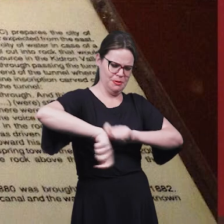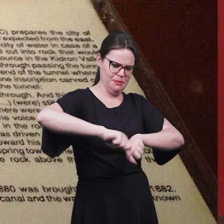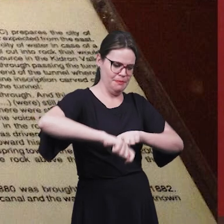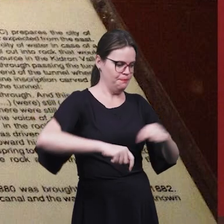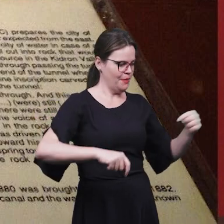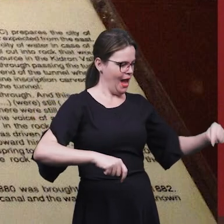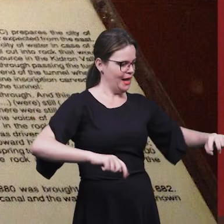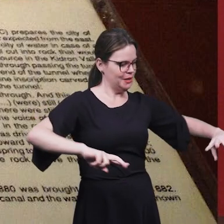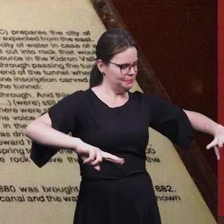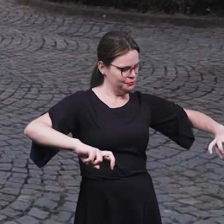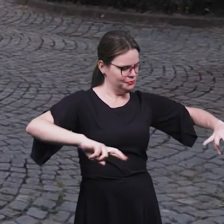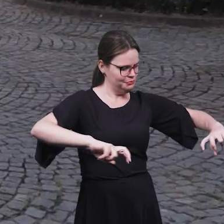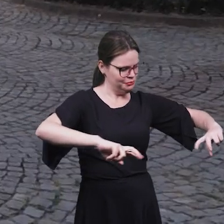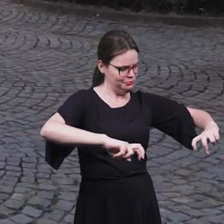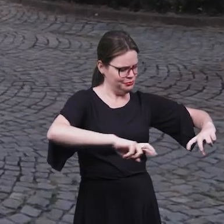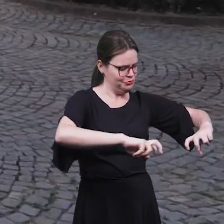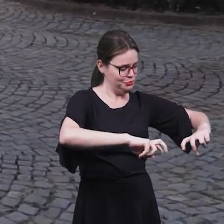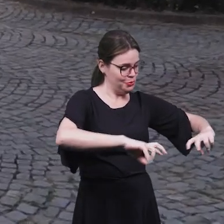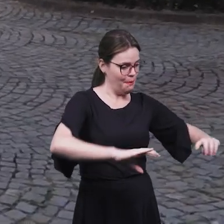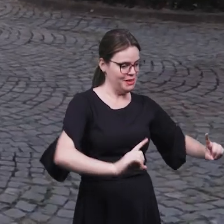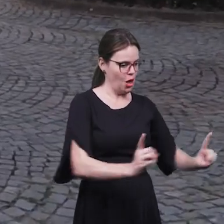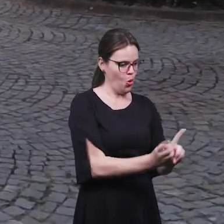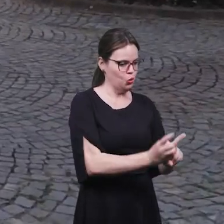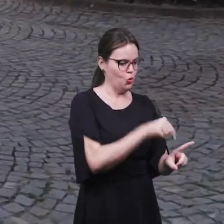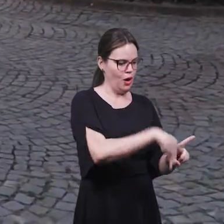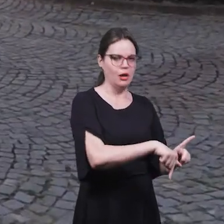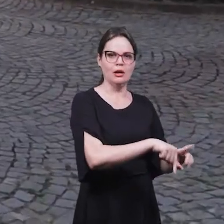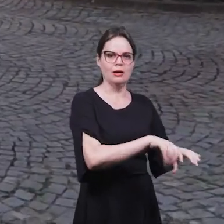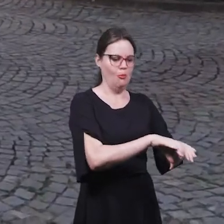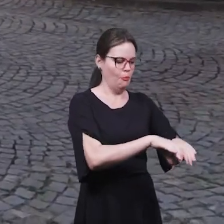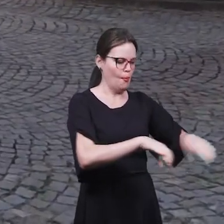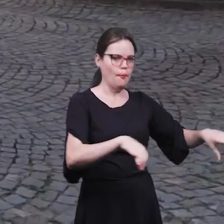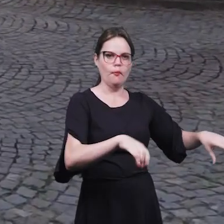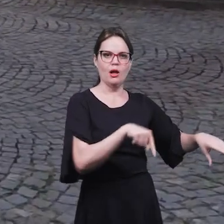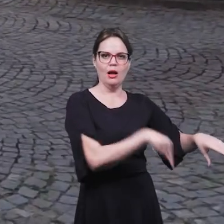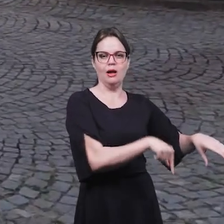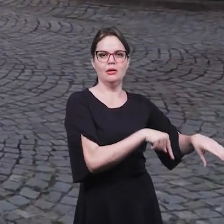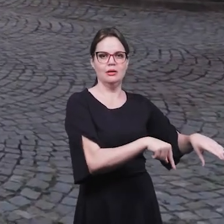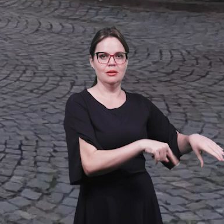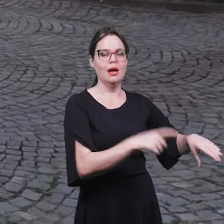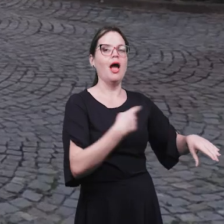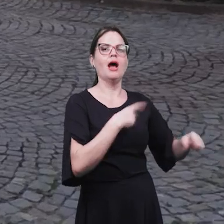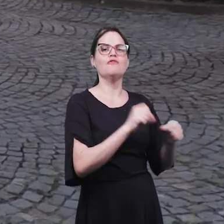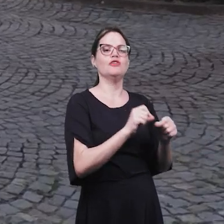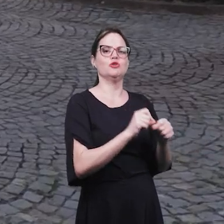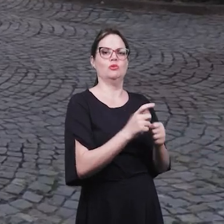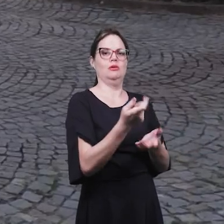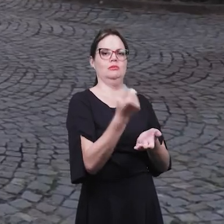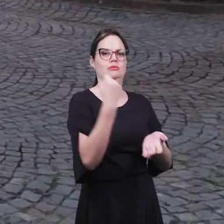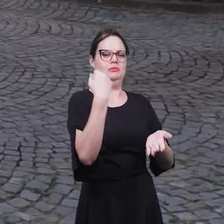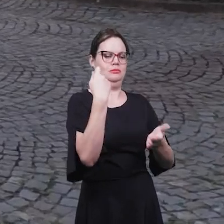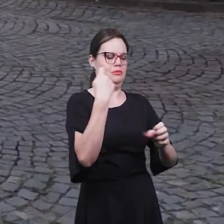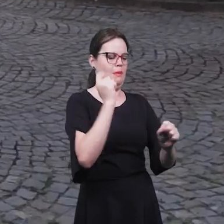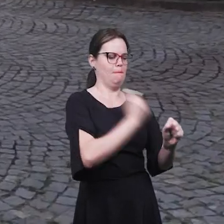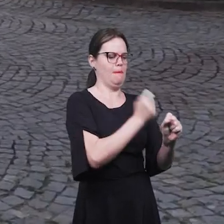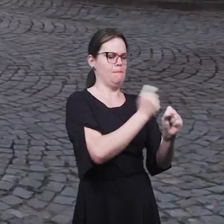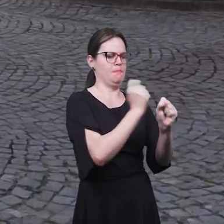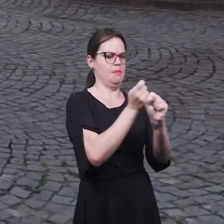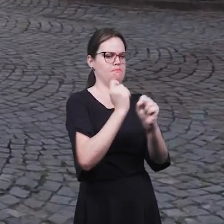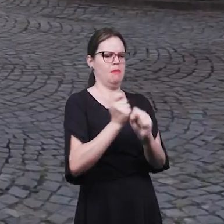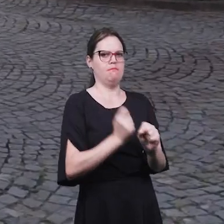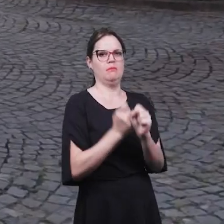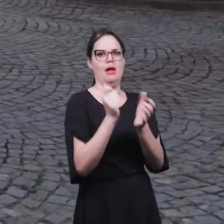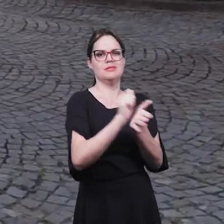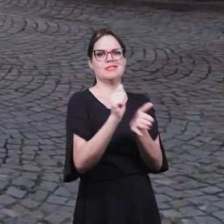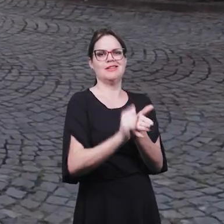olha só, eu fui lá no Museu da Turquia, de Arqueologia de Istambul, e